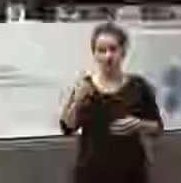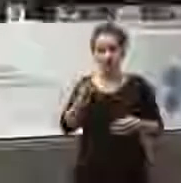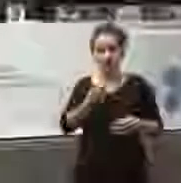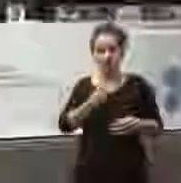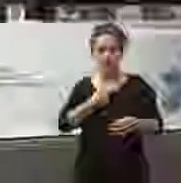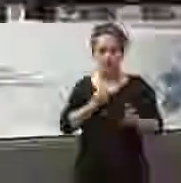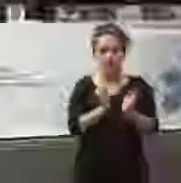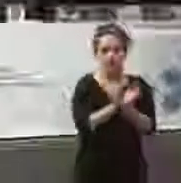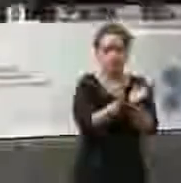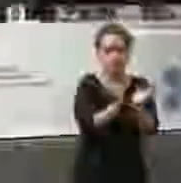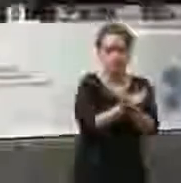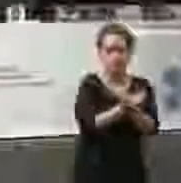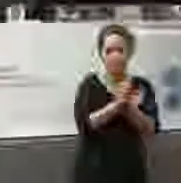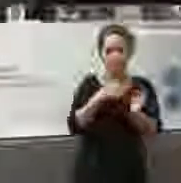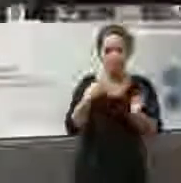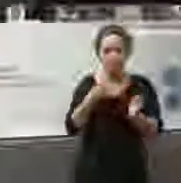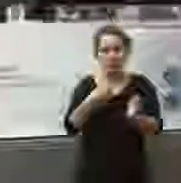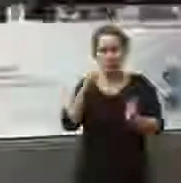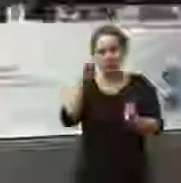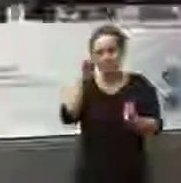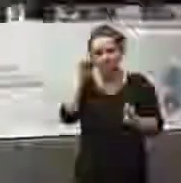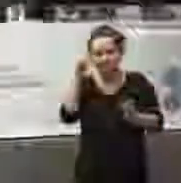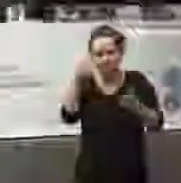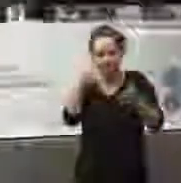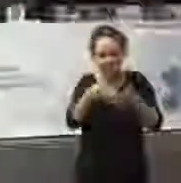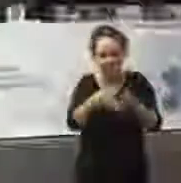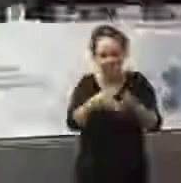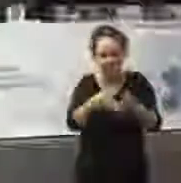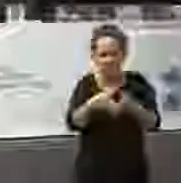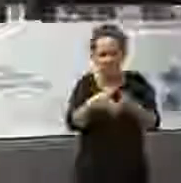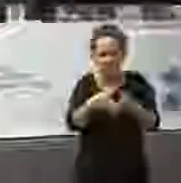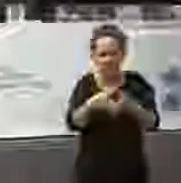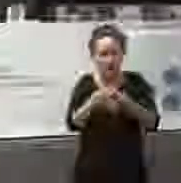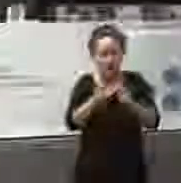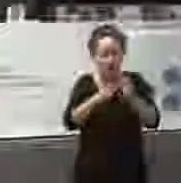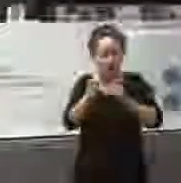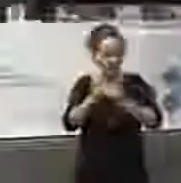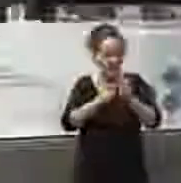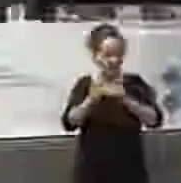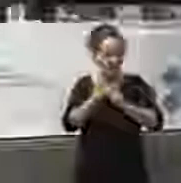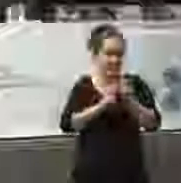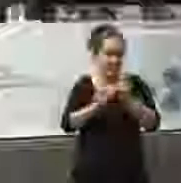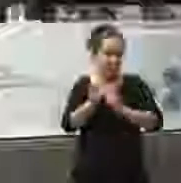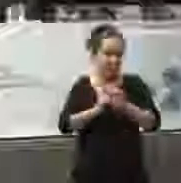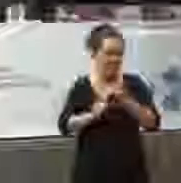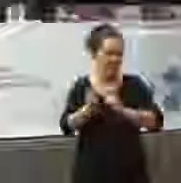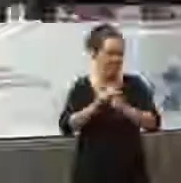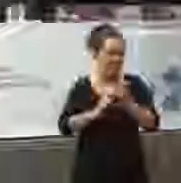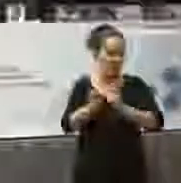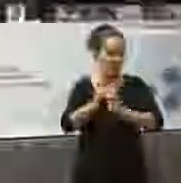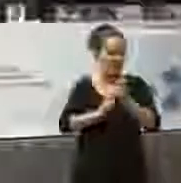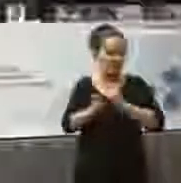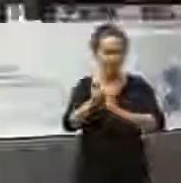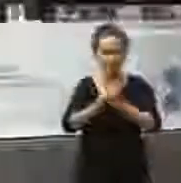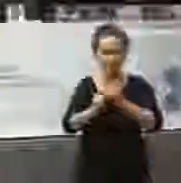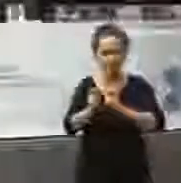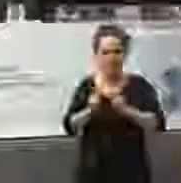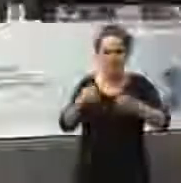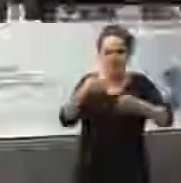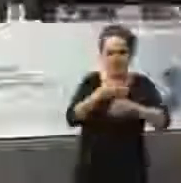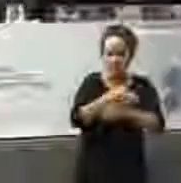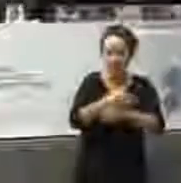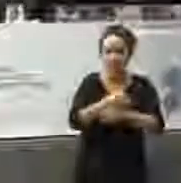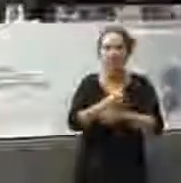caso a gente gostaria de concentrar na regulação do acesso do acesso à assistência à regulação do acesso